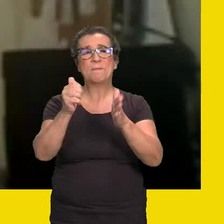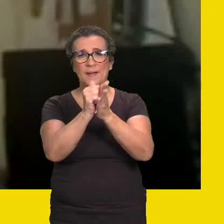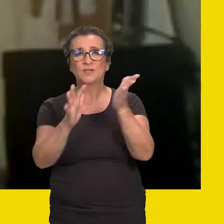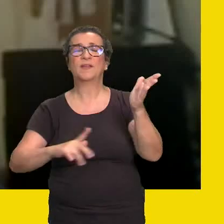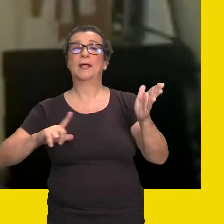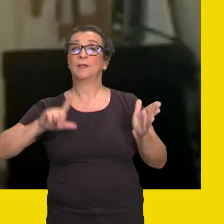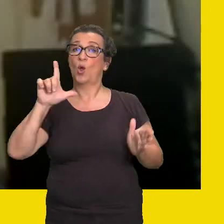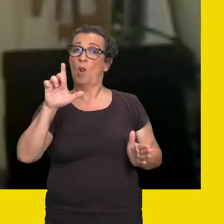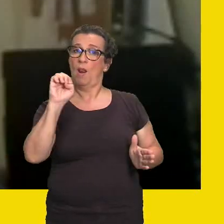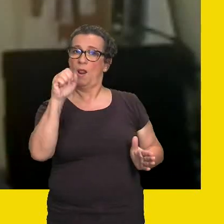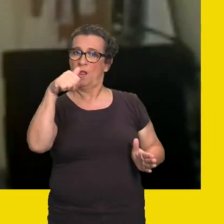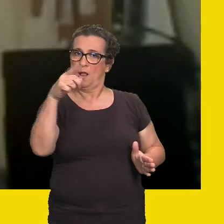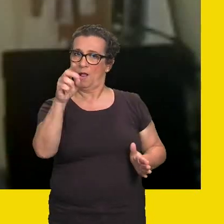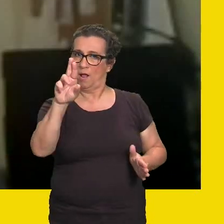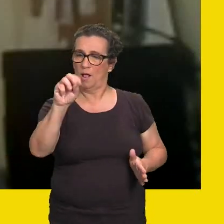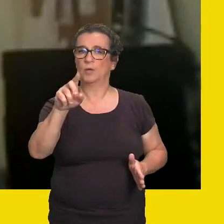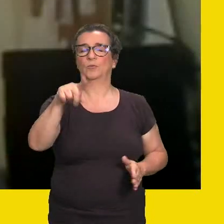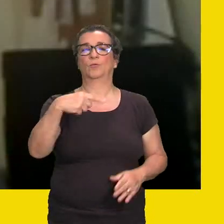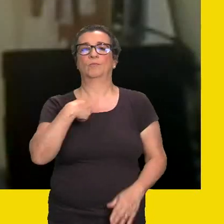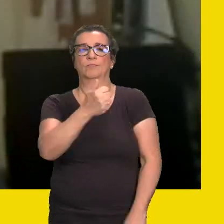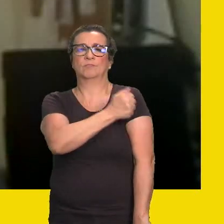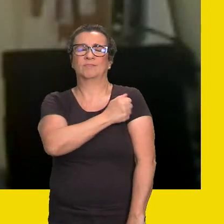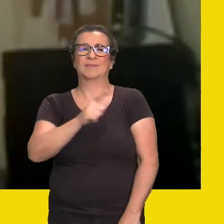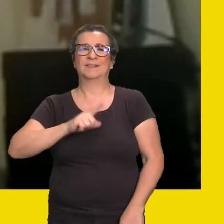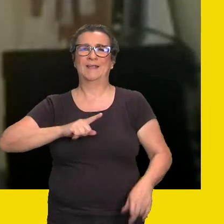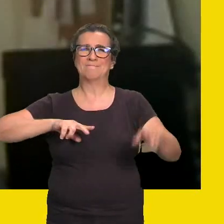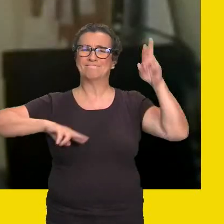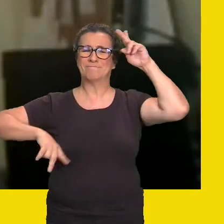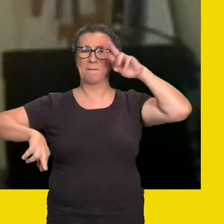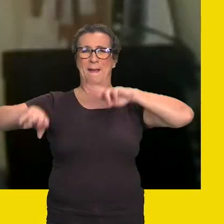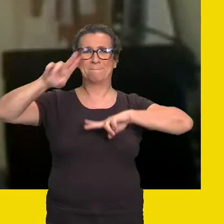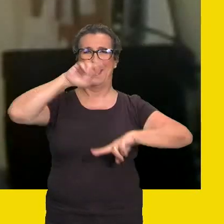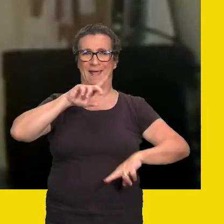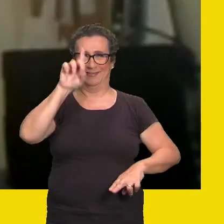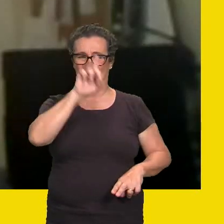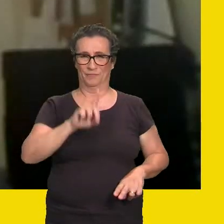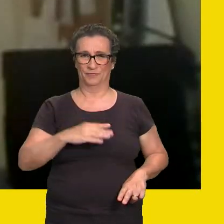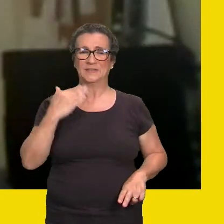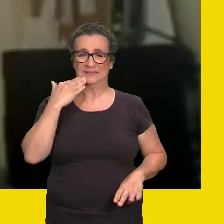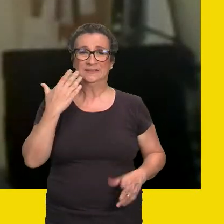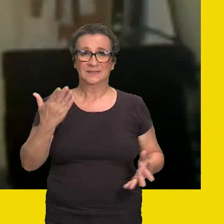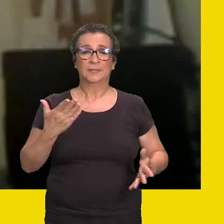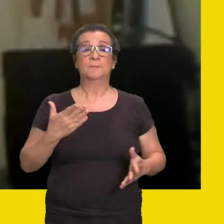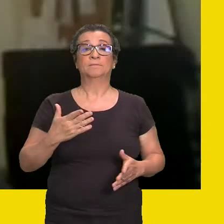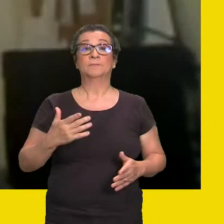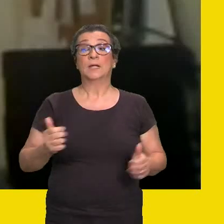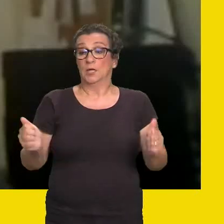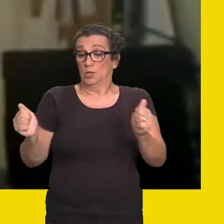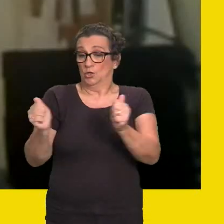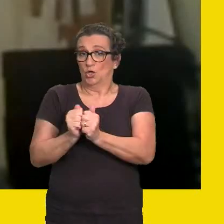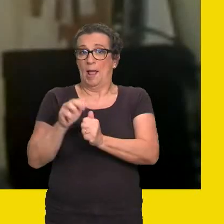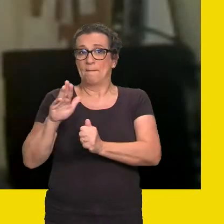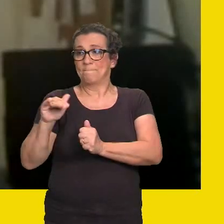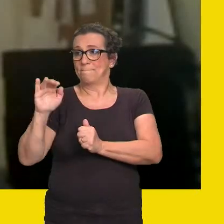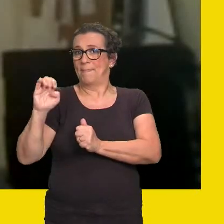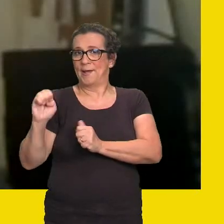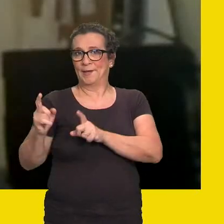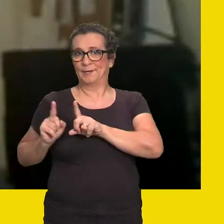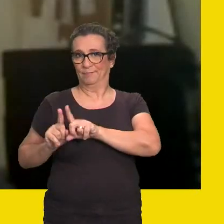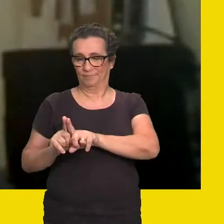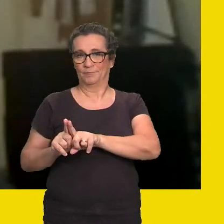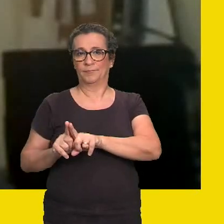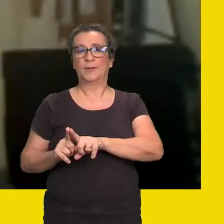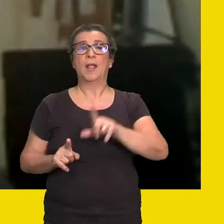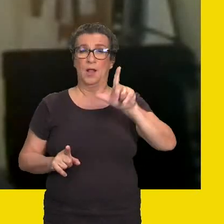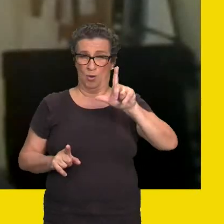Leandro, que é um aluno que tem múltiplas deficiências, e ele, ao lado dele, tem a mãe. Porque o Leandro, apesar dele